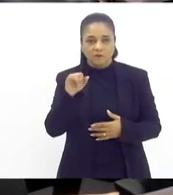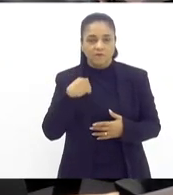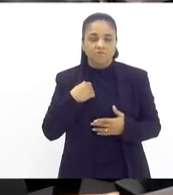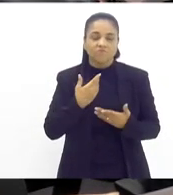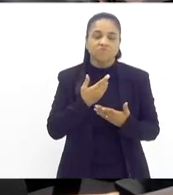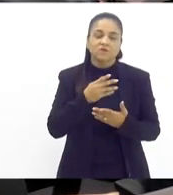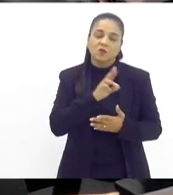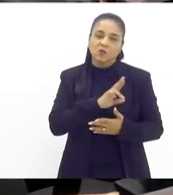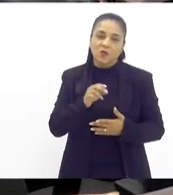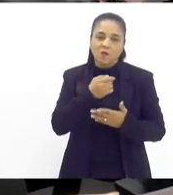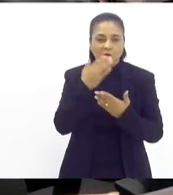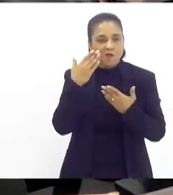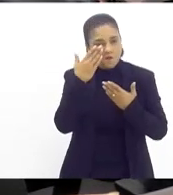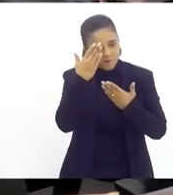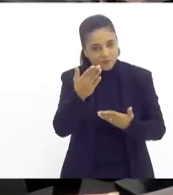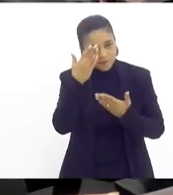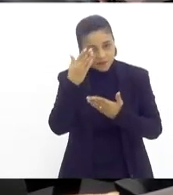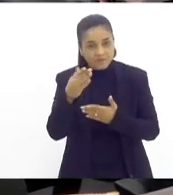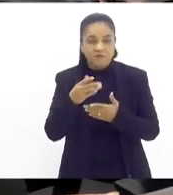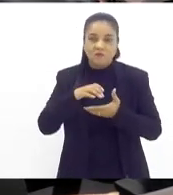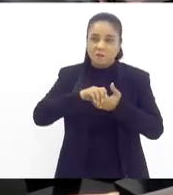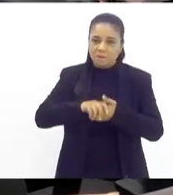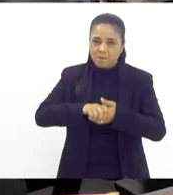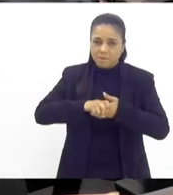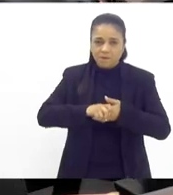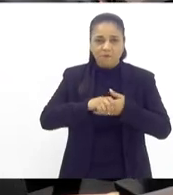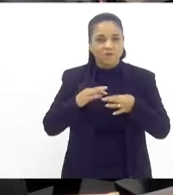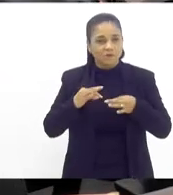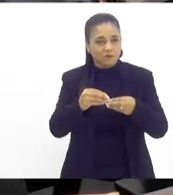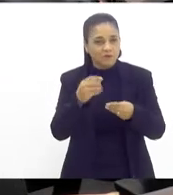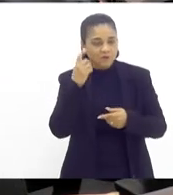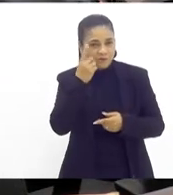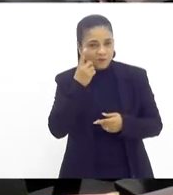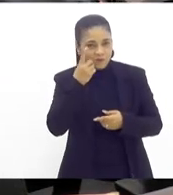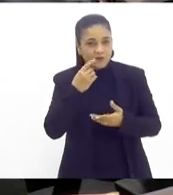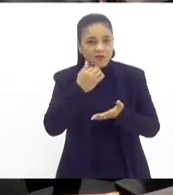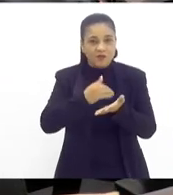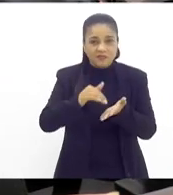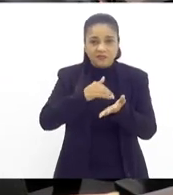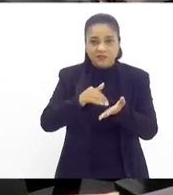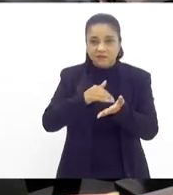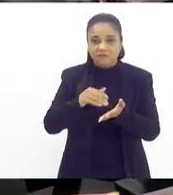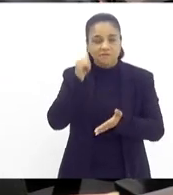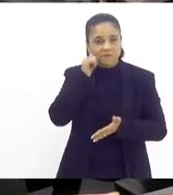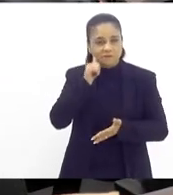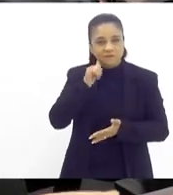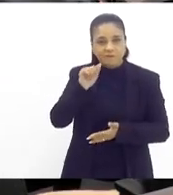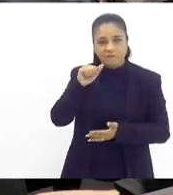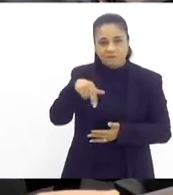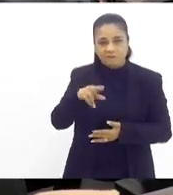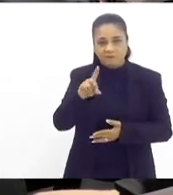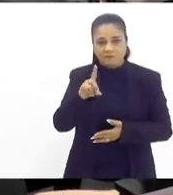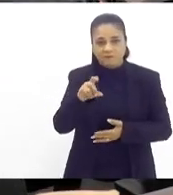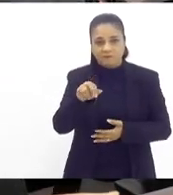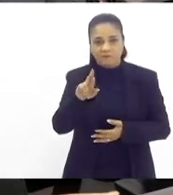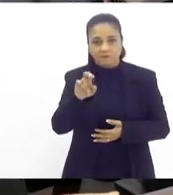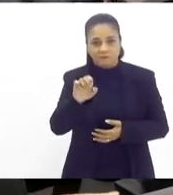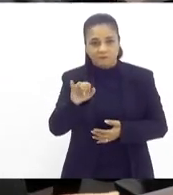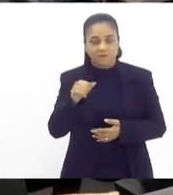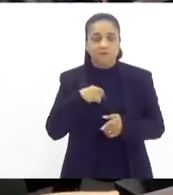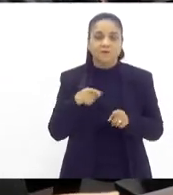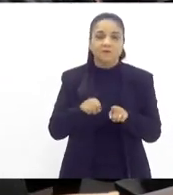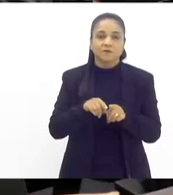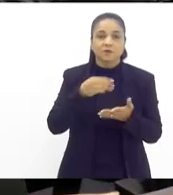os demais deputados aqui presentes, cumprimentar a secretária Andréa, cumprimentar o subsecretário